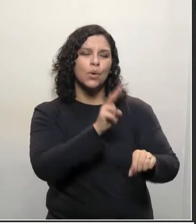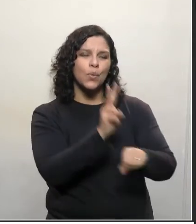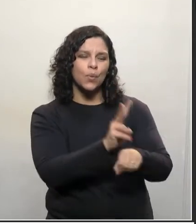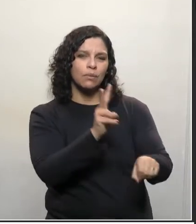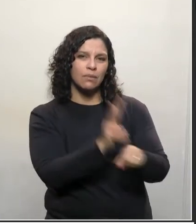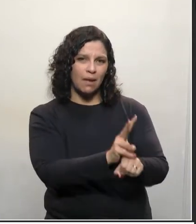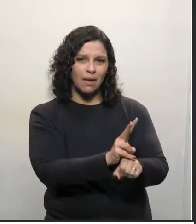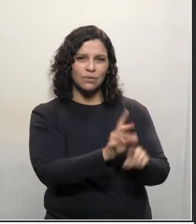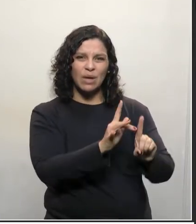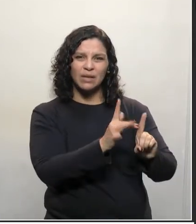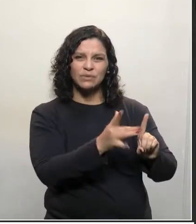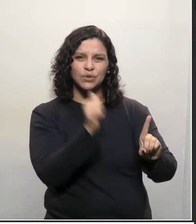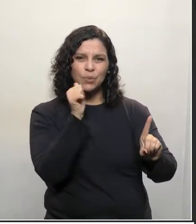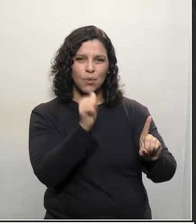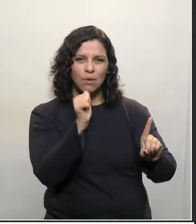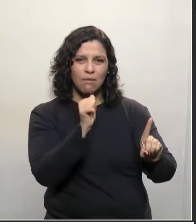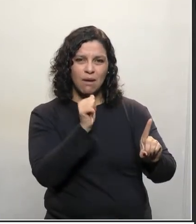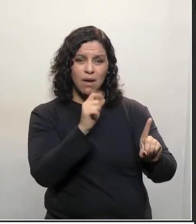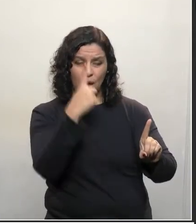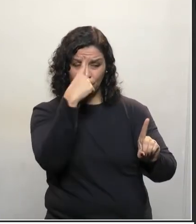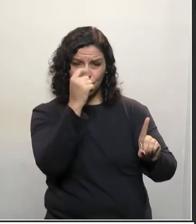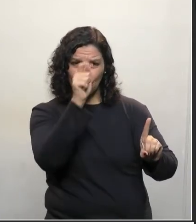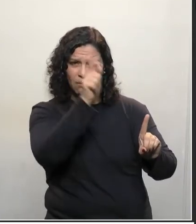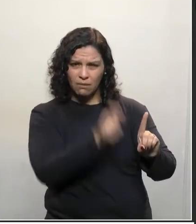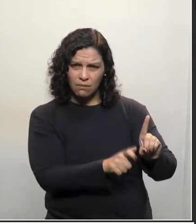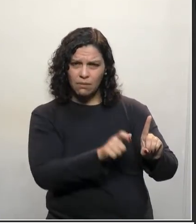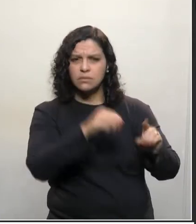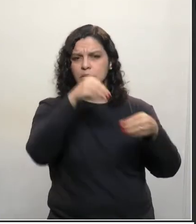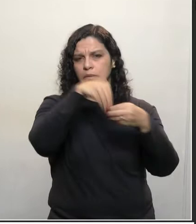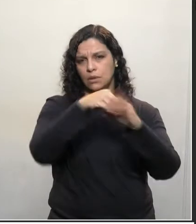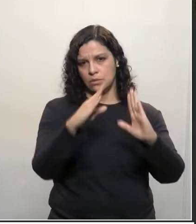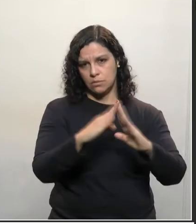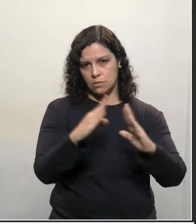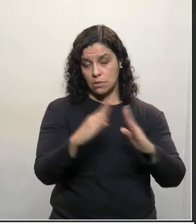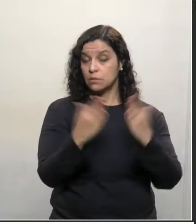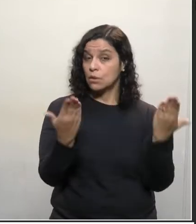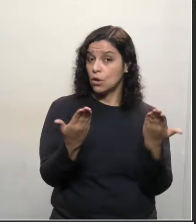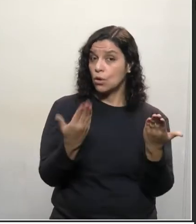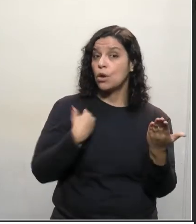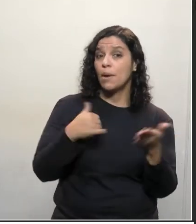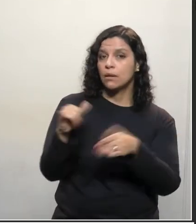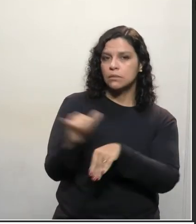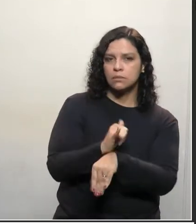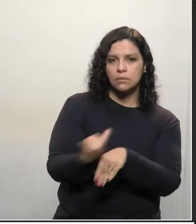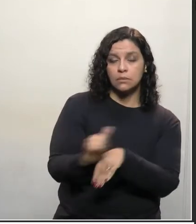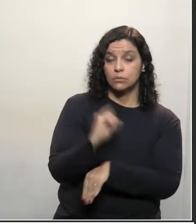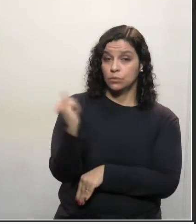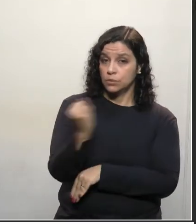e as vítimas de violência doméstica. Então, é um instrumento importante,